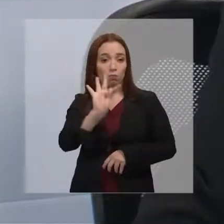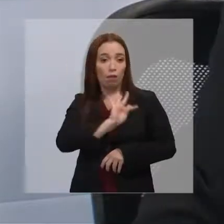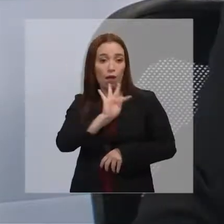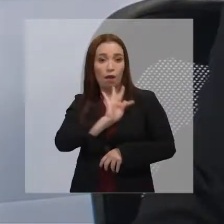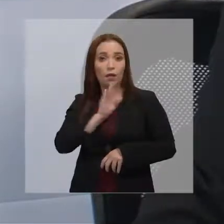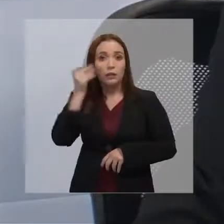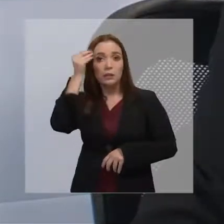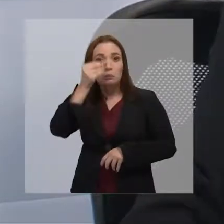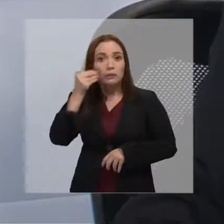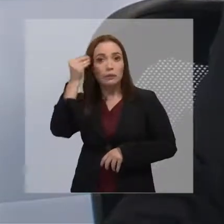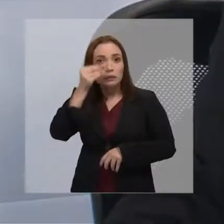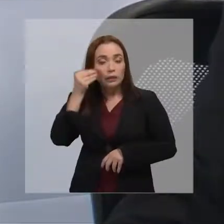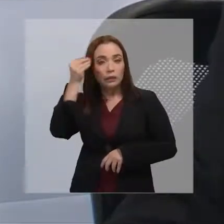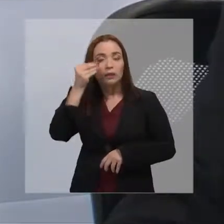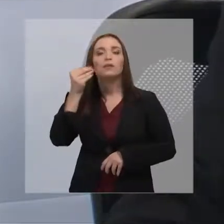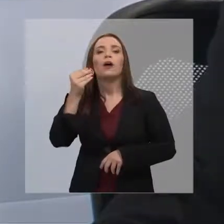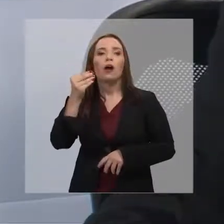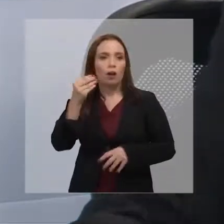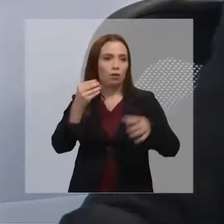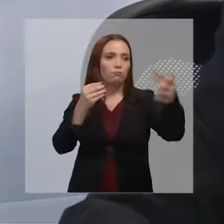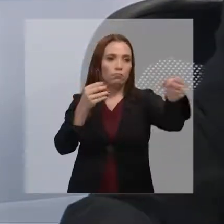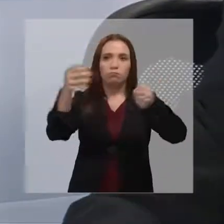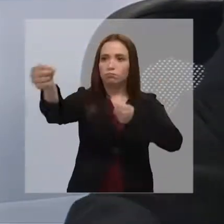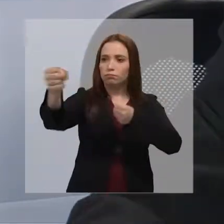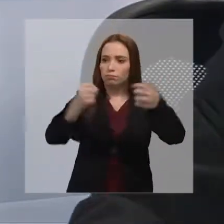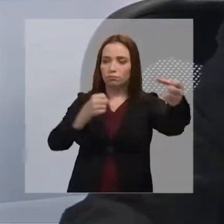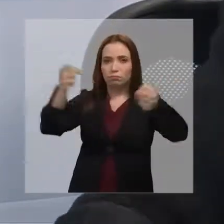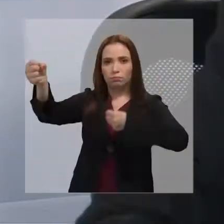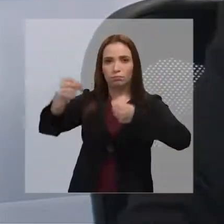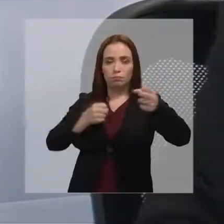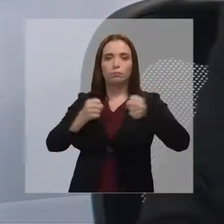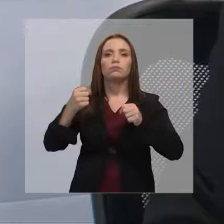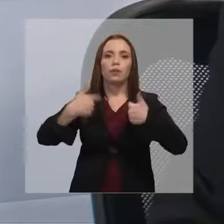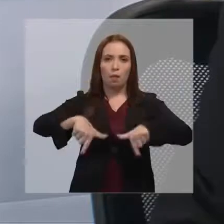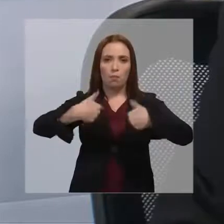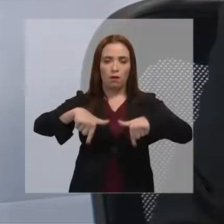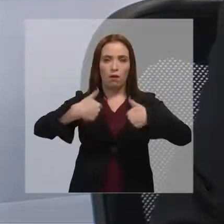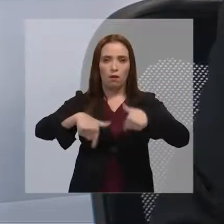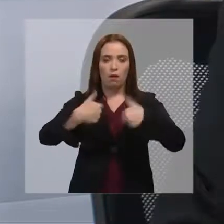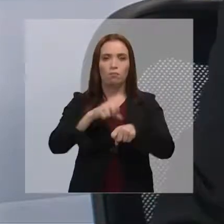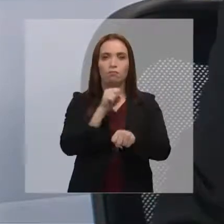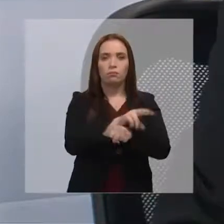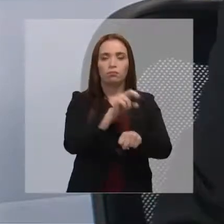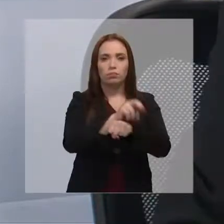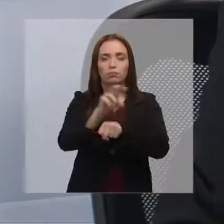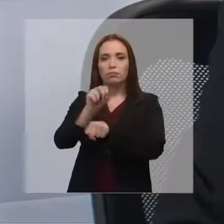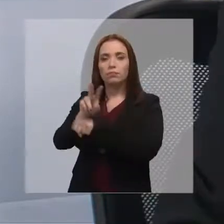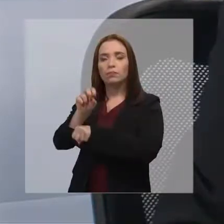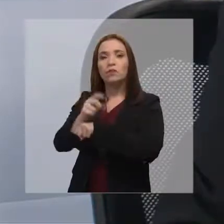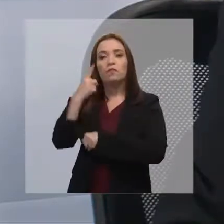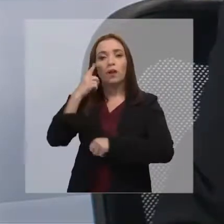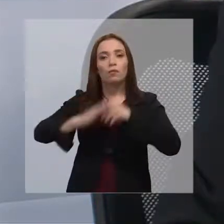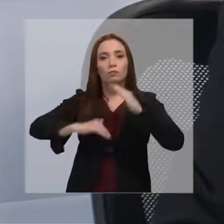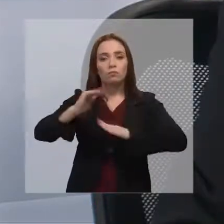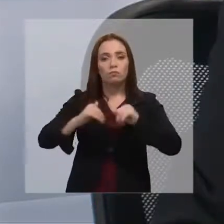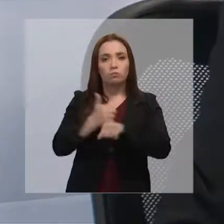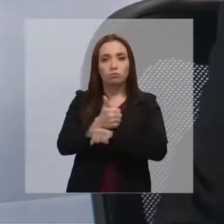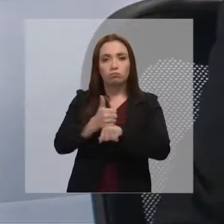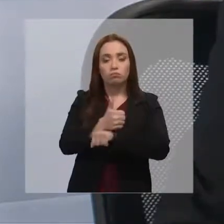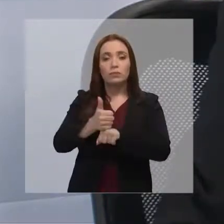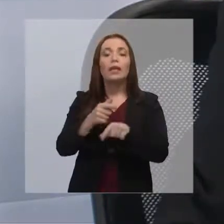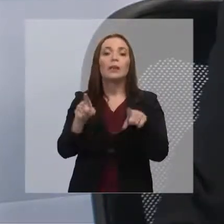ou pessoas que vão passar por um refil pela burocracia do Planalto para ver se tem capacidade ou são